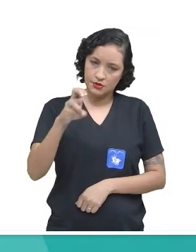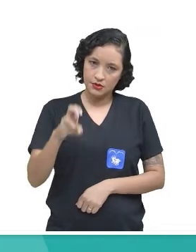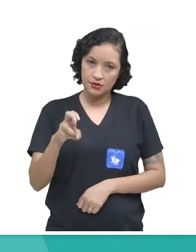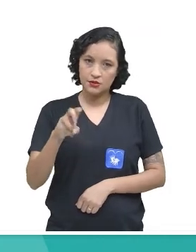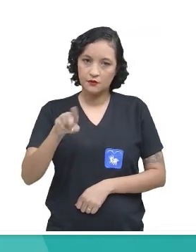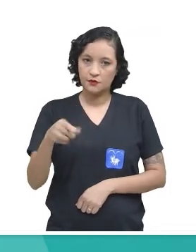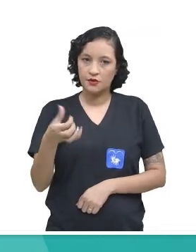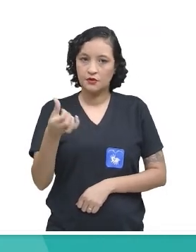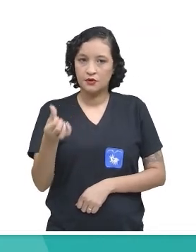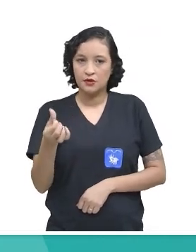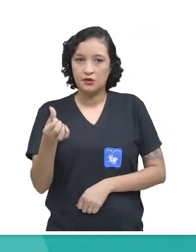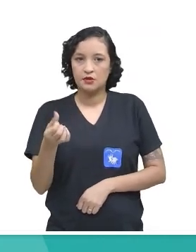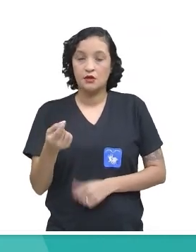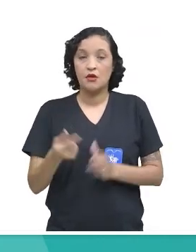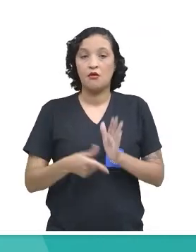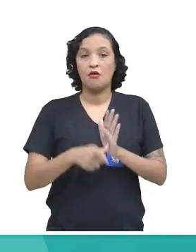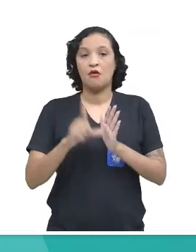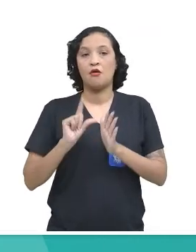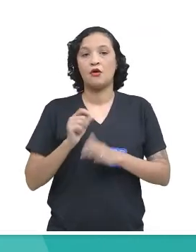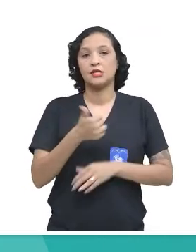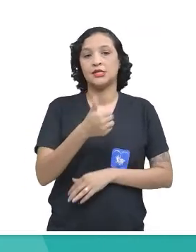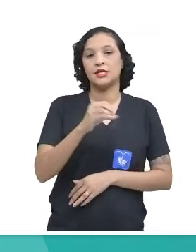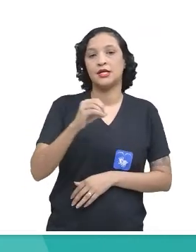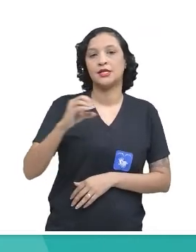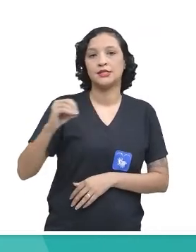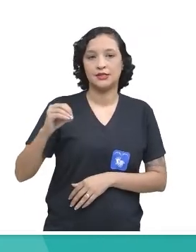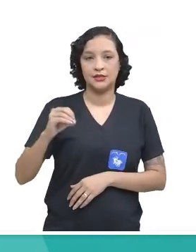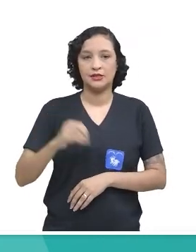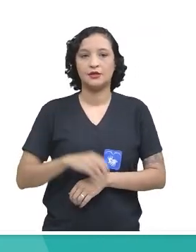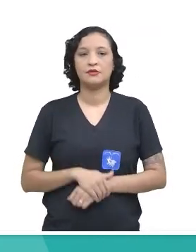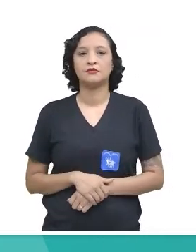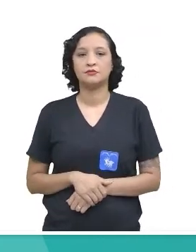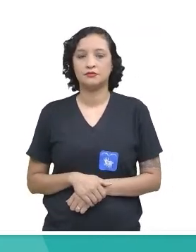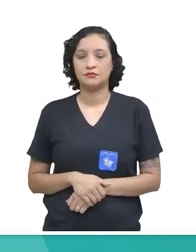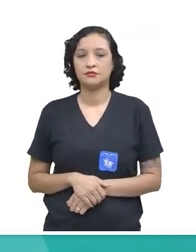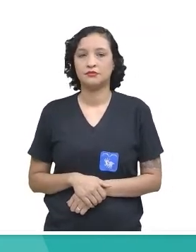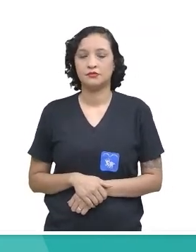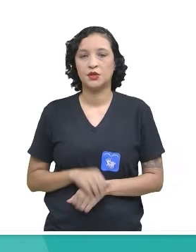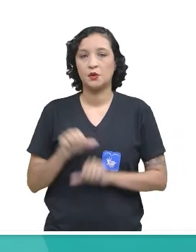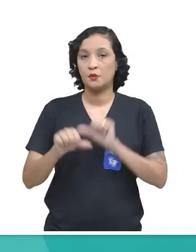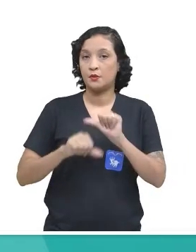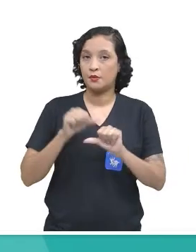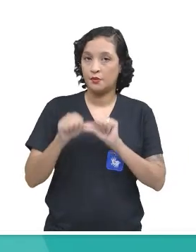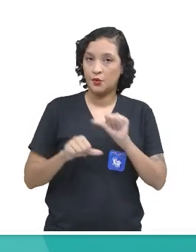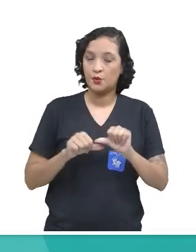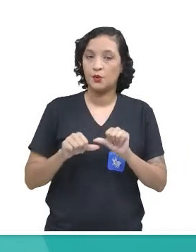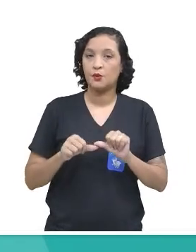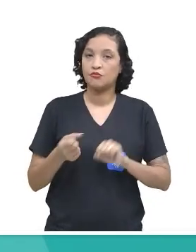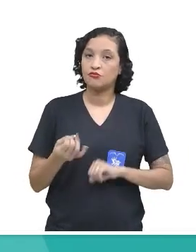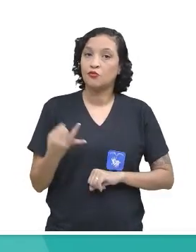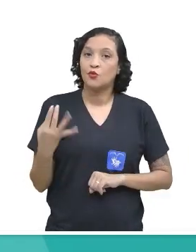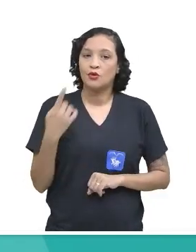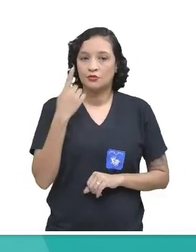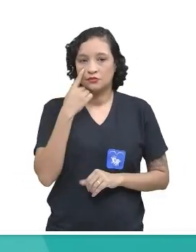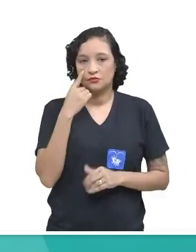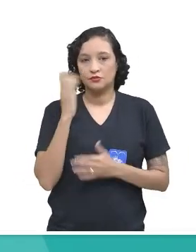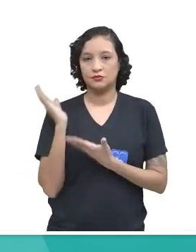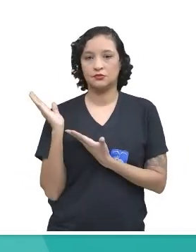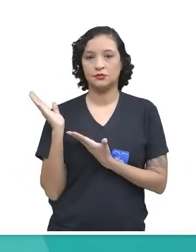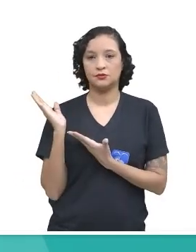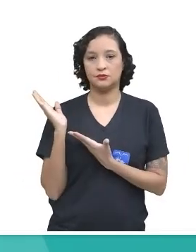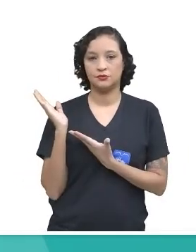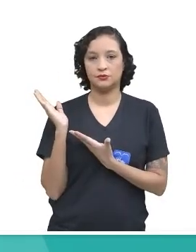155,6 e era 100, né? Então, essa diferença é justamente o valor do percentual que aumentou, né? A gente faz a continha